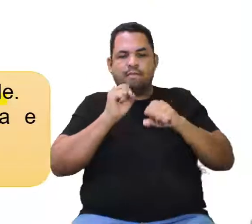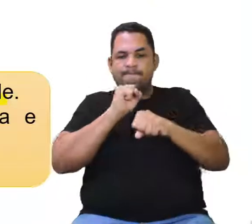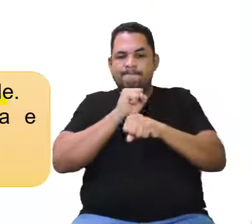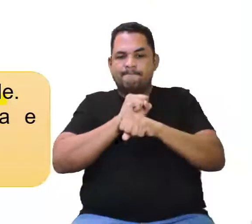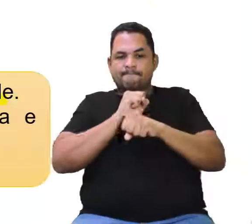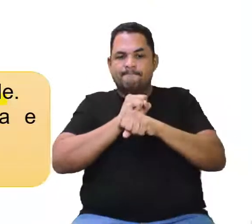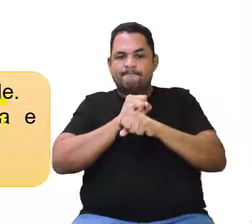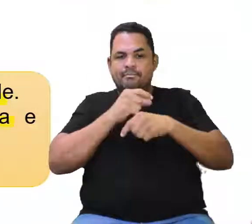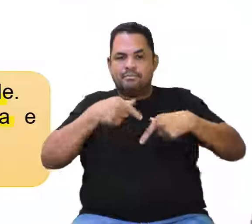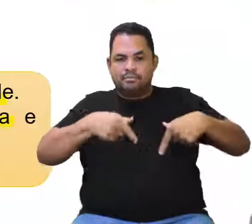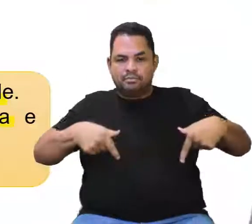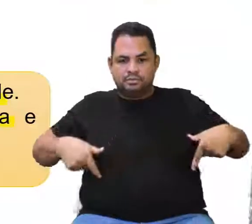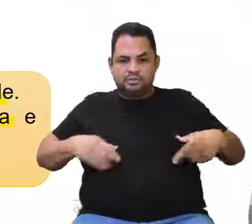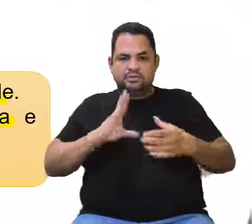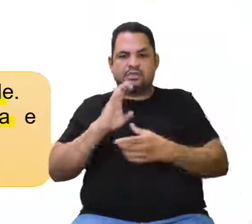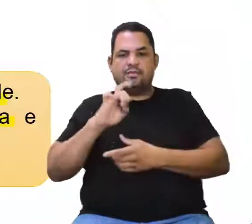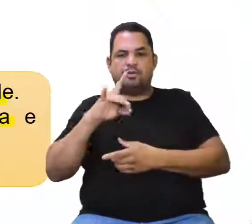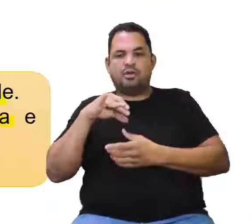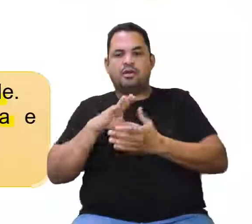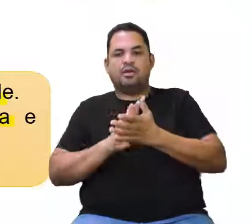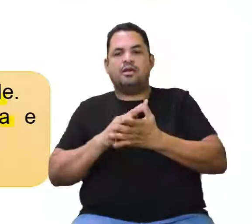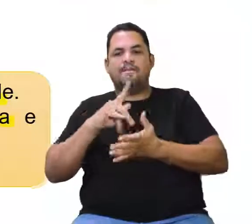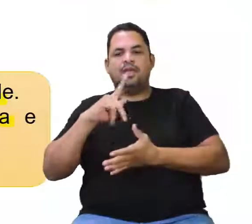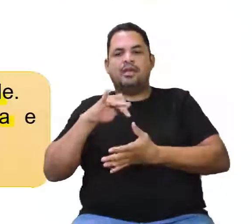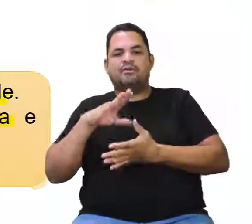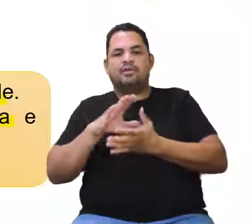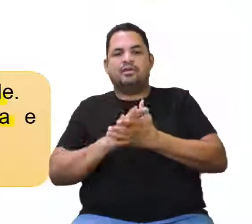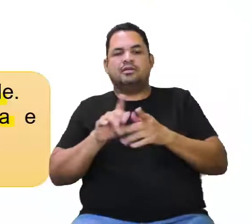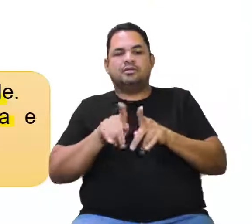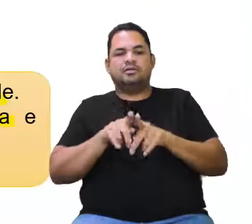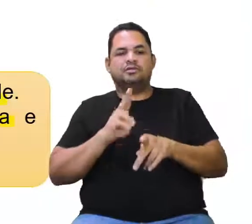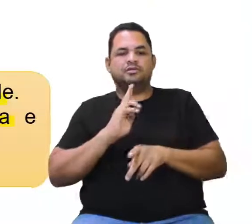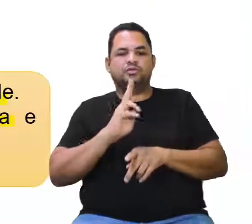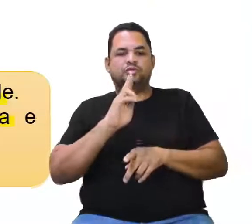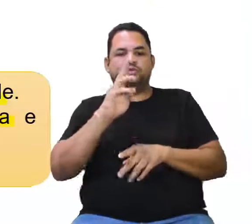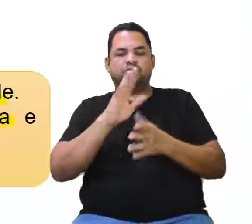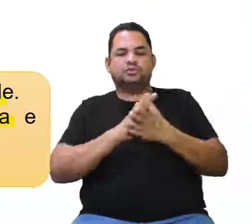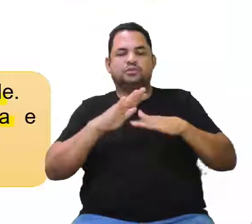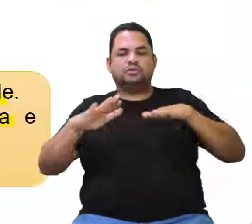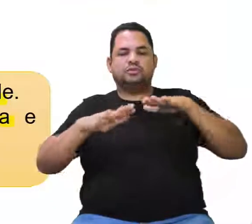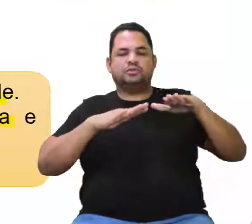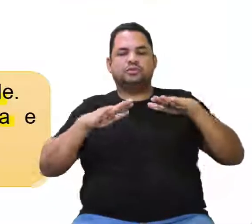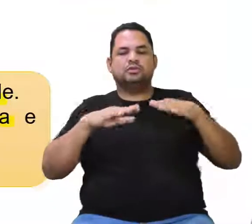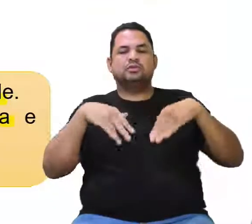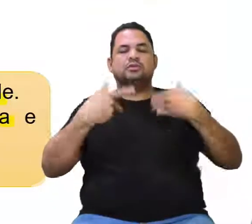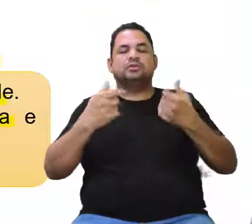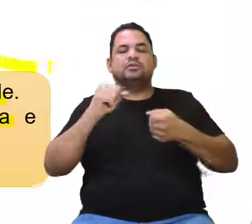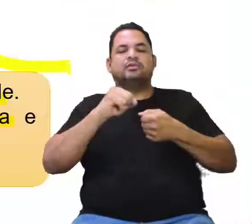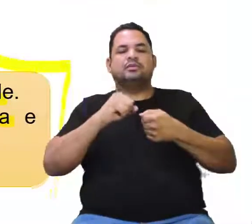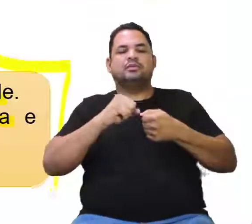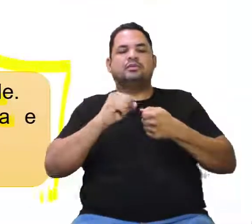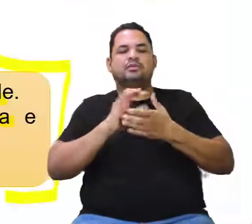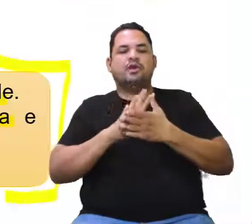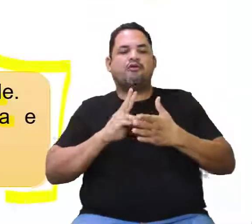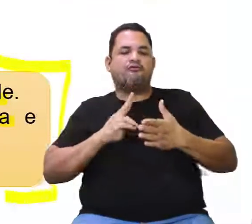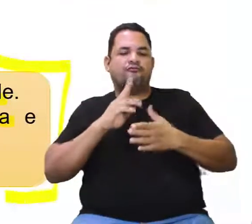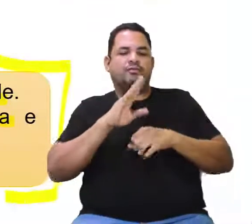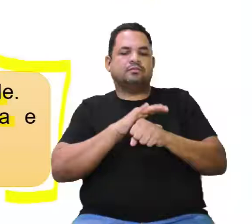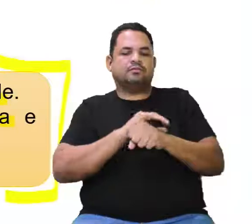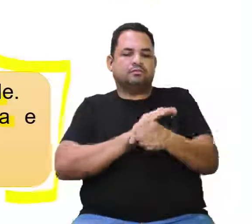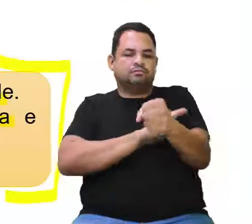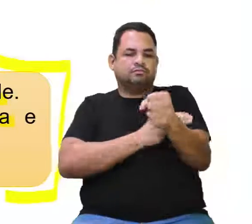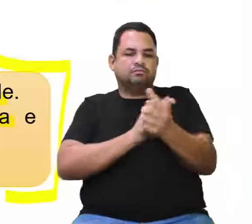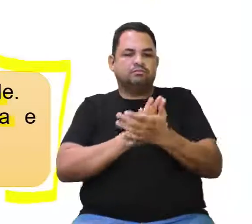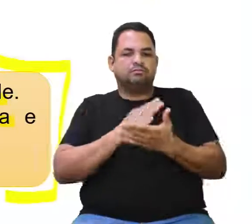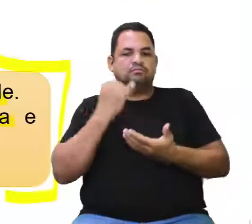escapular, a cintura pélvica e durante todos os movimentos que eu vou realizar. Então, fortalecer a região do core vai